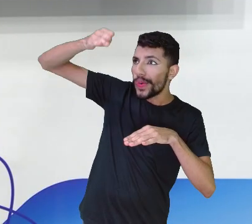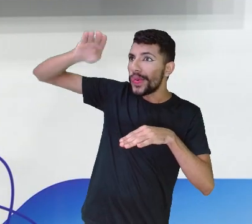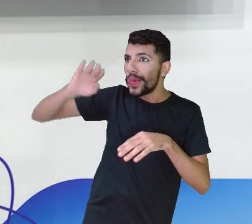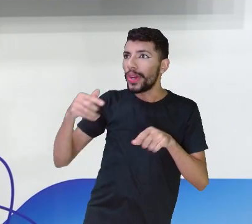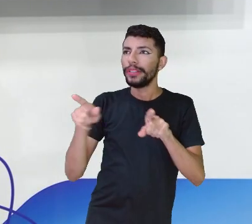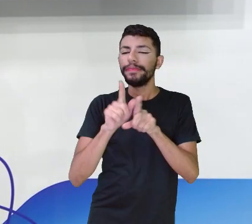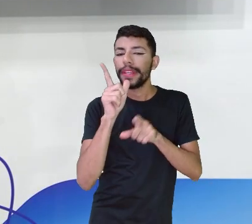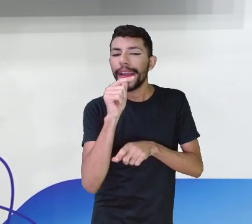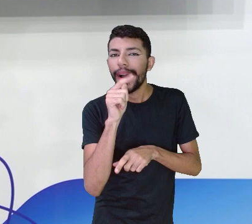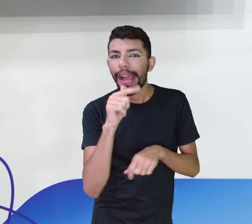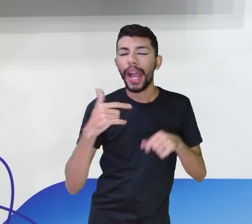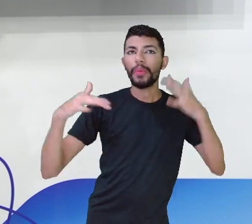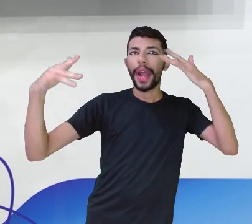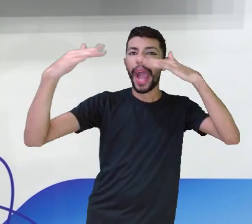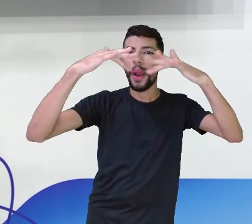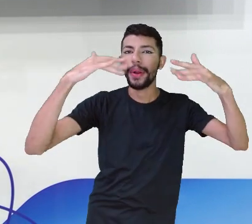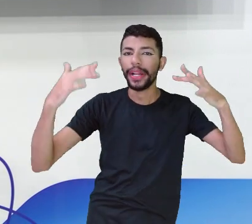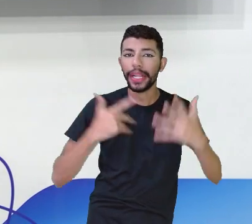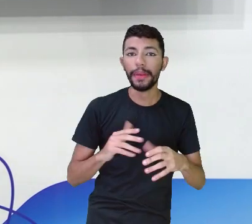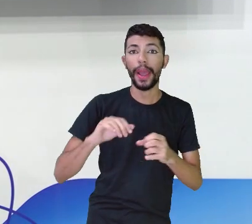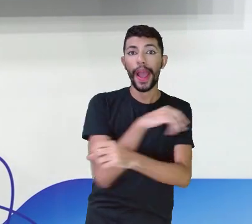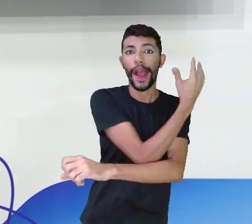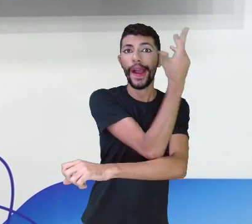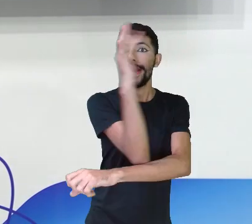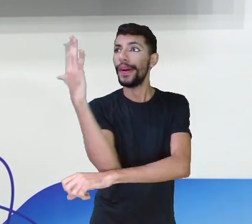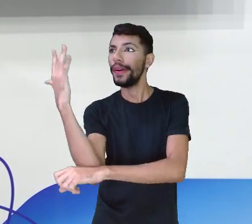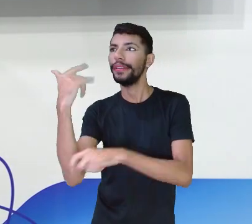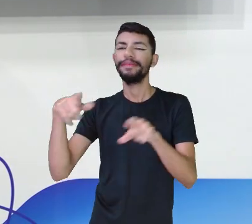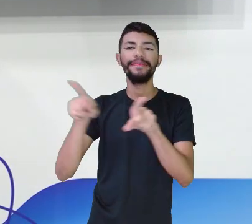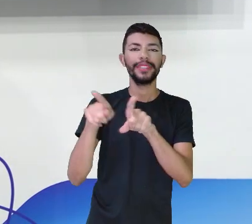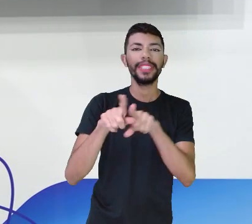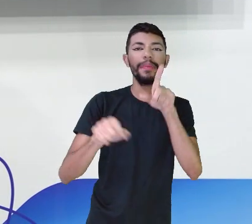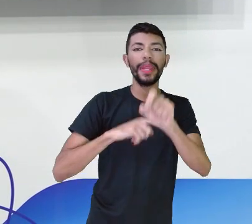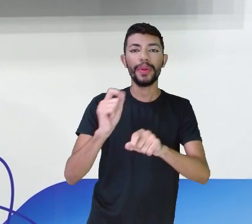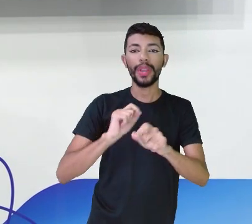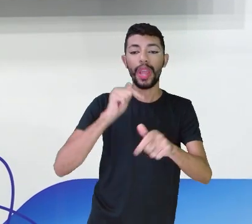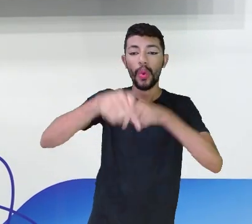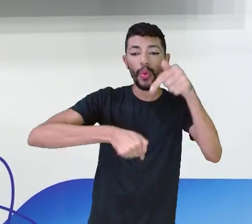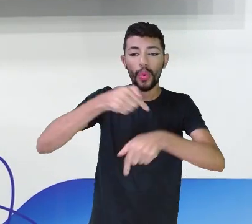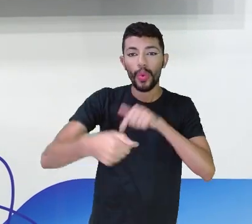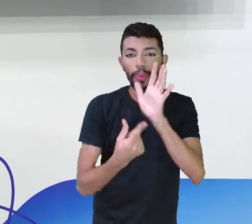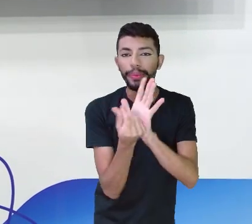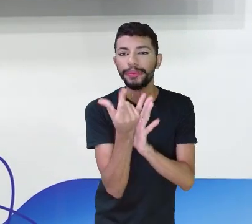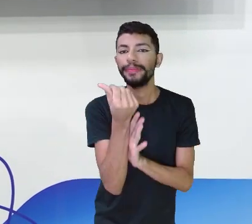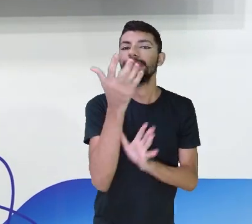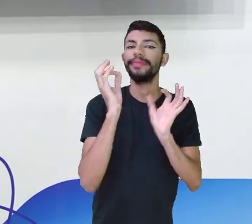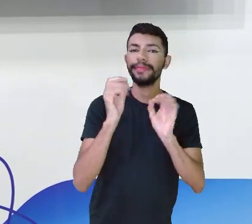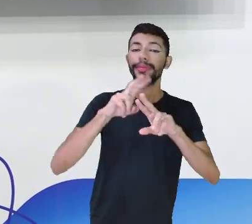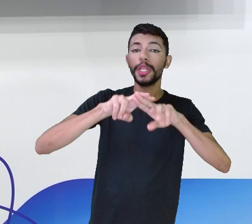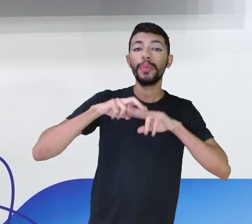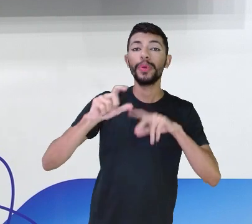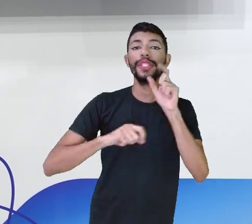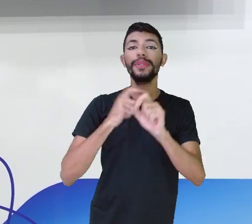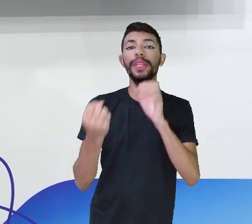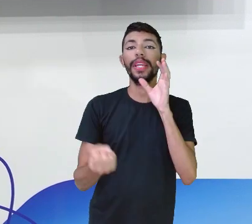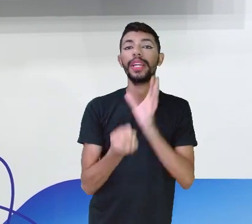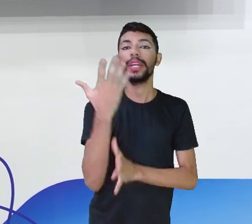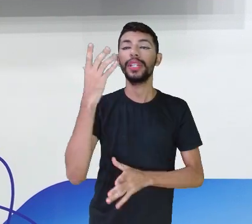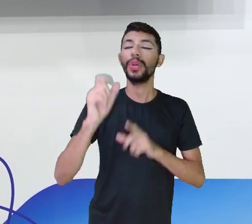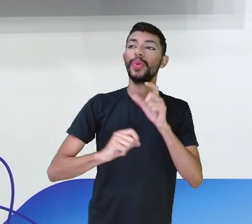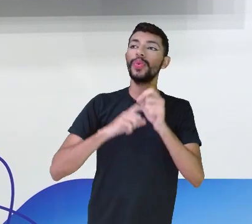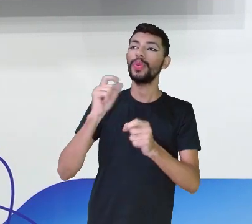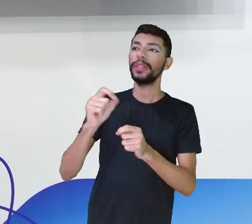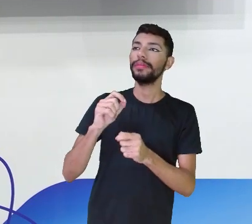hidrografia, ao clima, à vegetação e às atividades econômicas. Por isso, foi criada uma